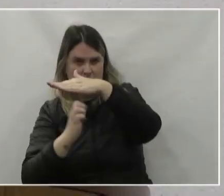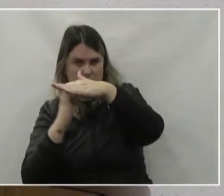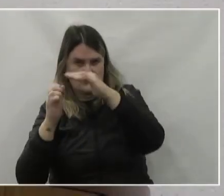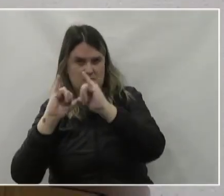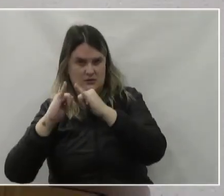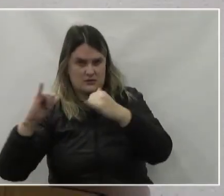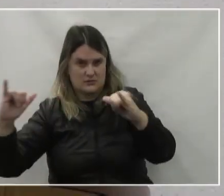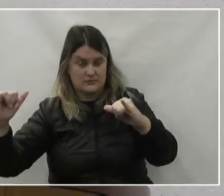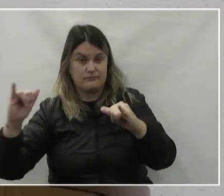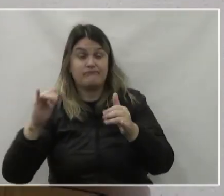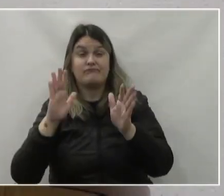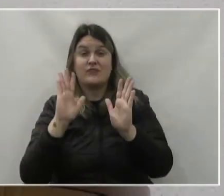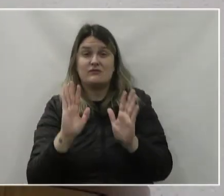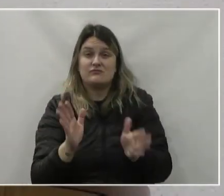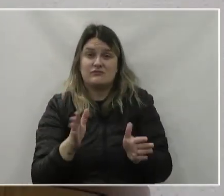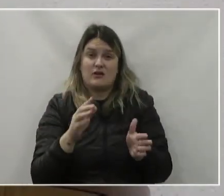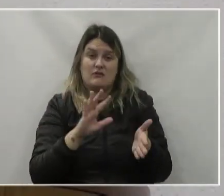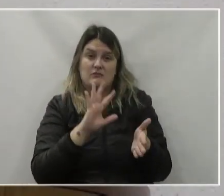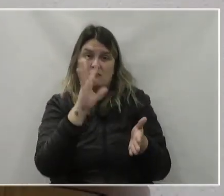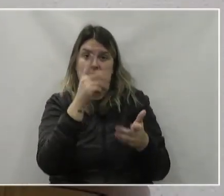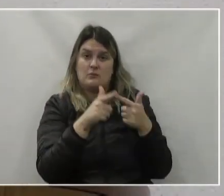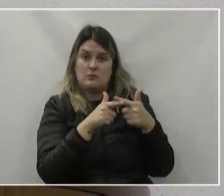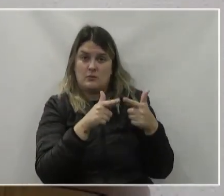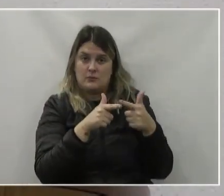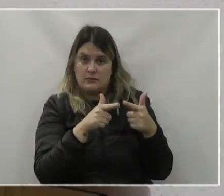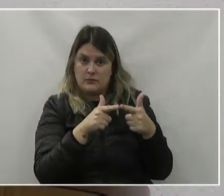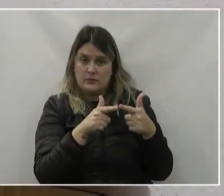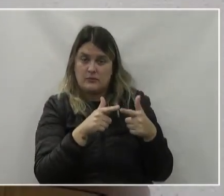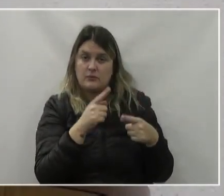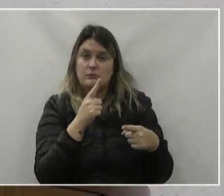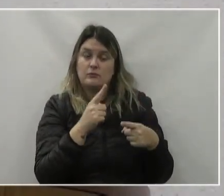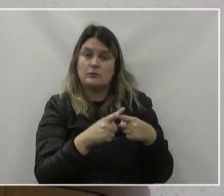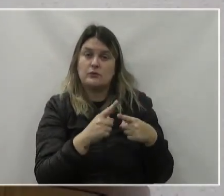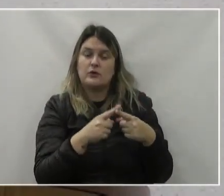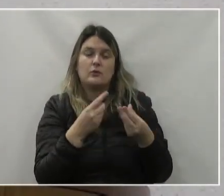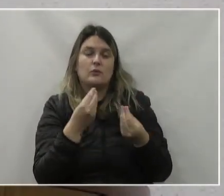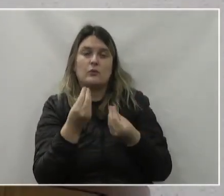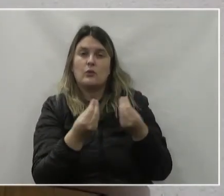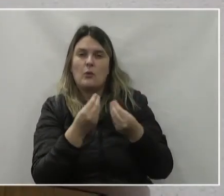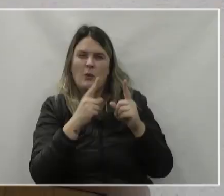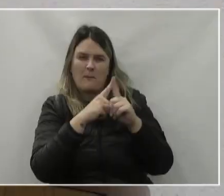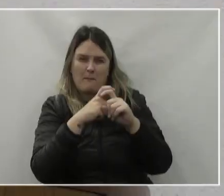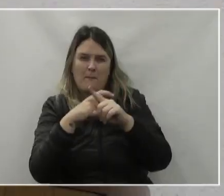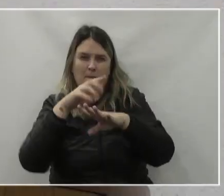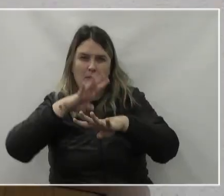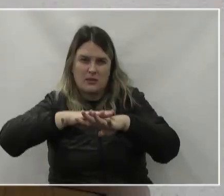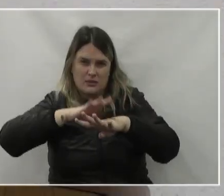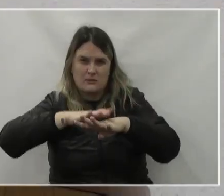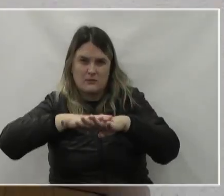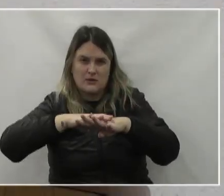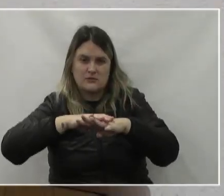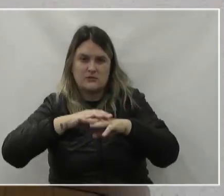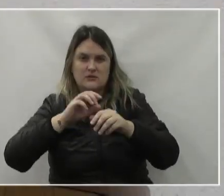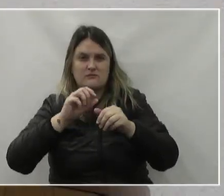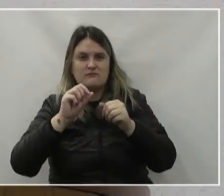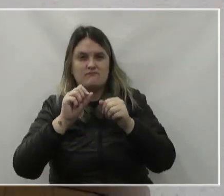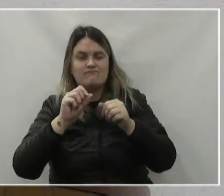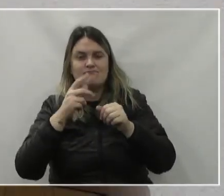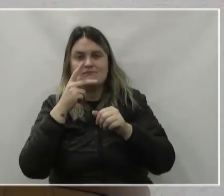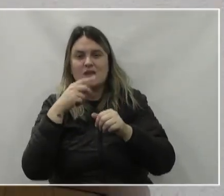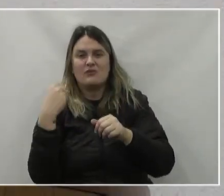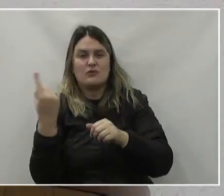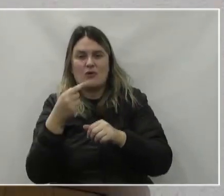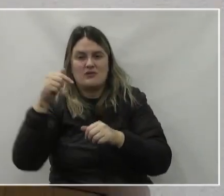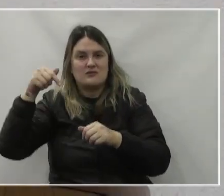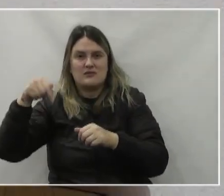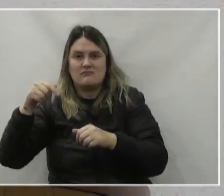aí nós já tínhamos um problema de início, né, que era a fórmula, essa fórmula de correção que vai contra o interesse